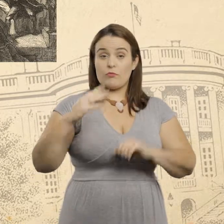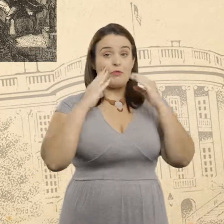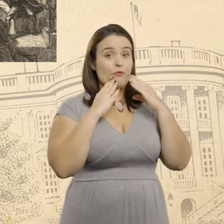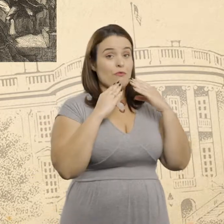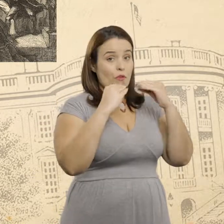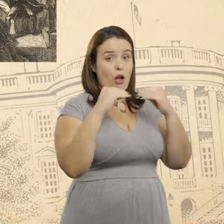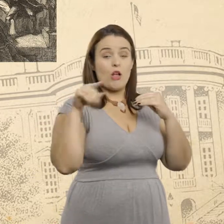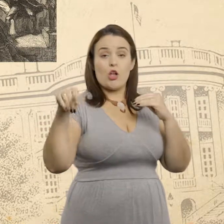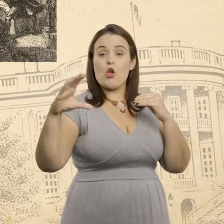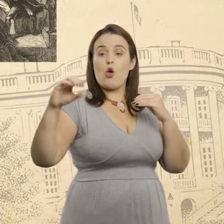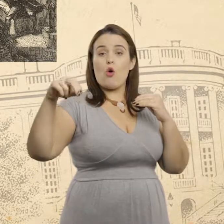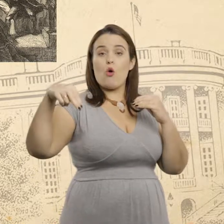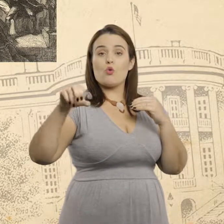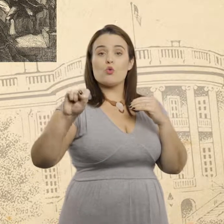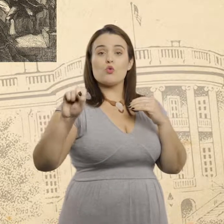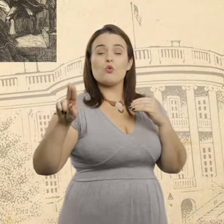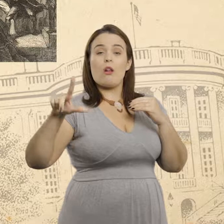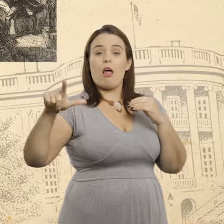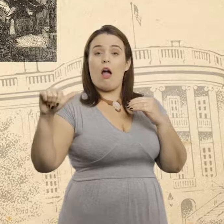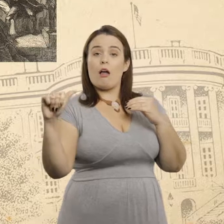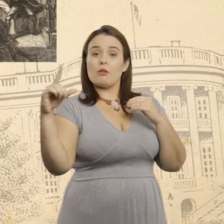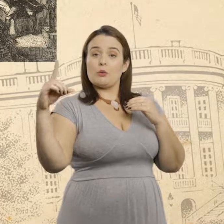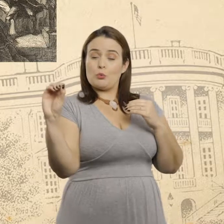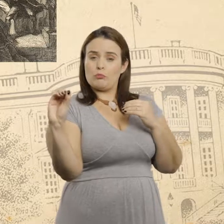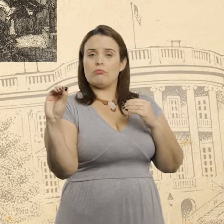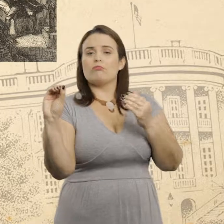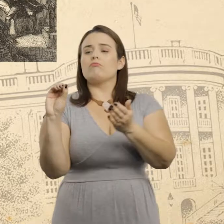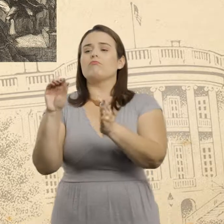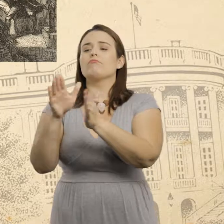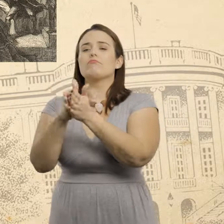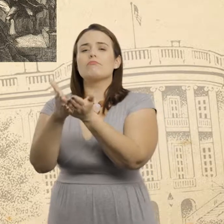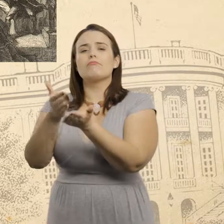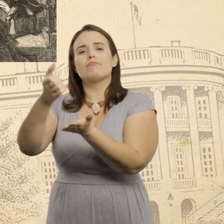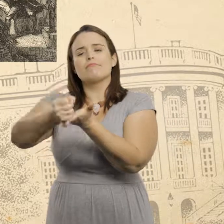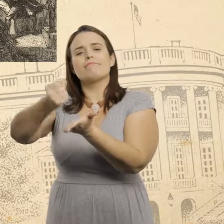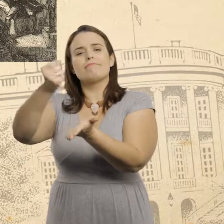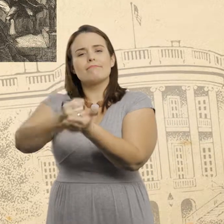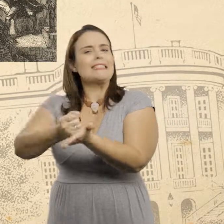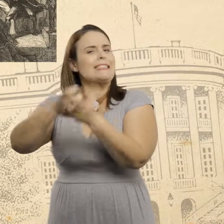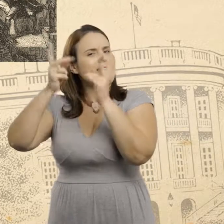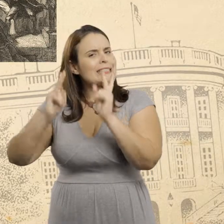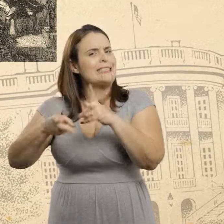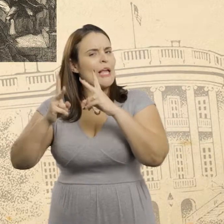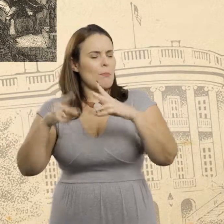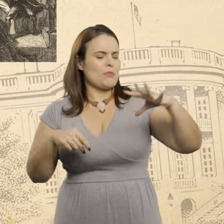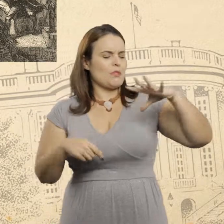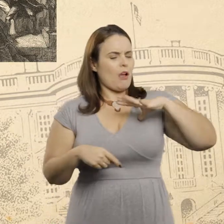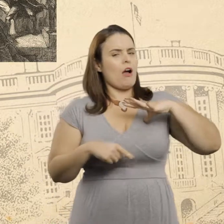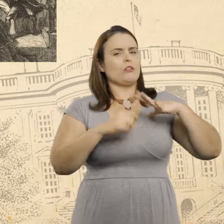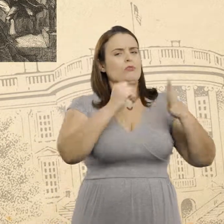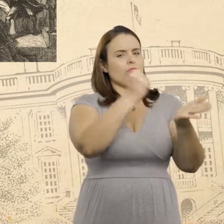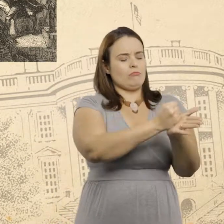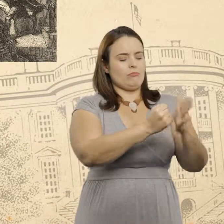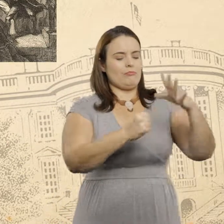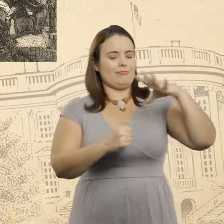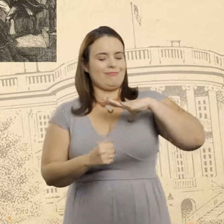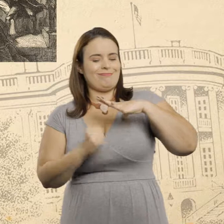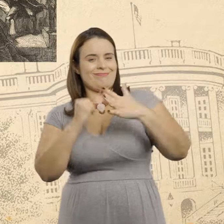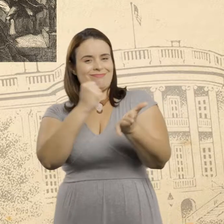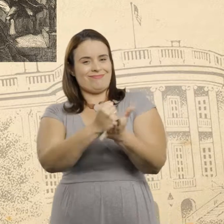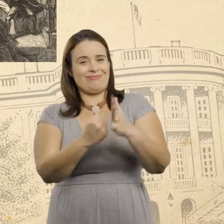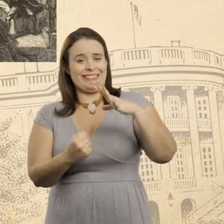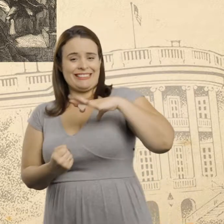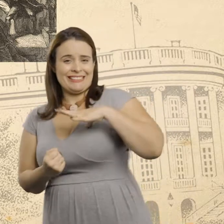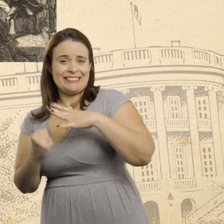foi até o consulado para carimbar o visto no passaporte. O Sr. Fogg fazia isso em todos os lugares por onde